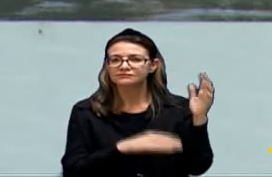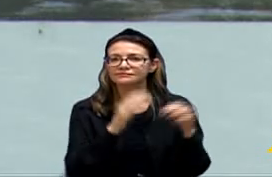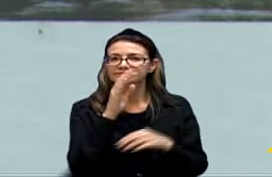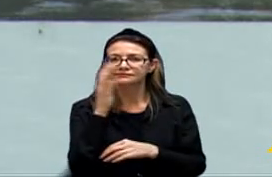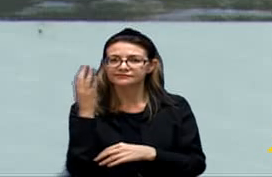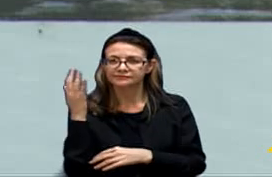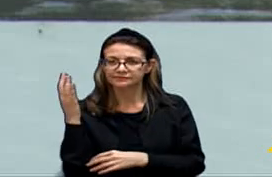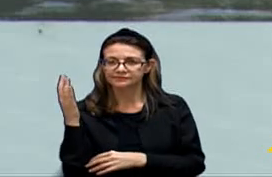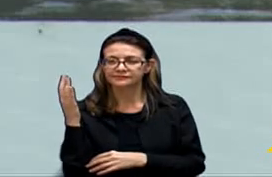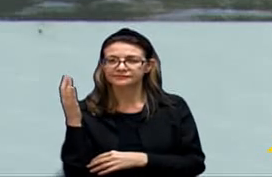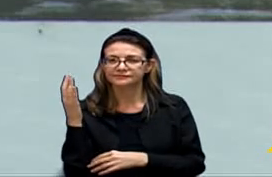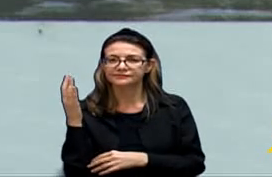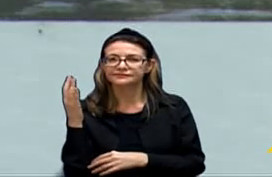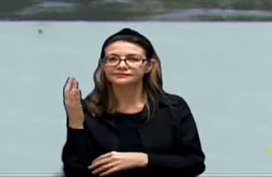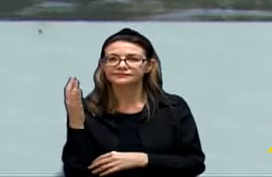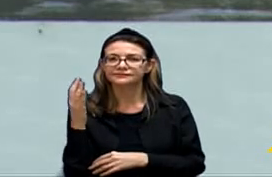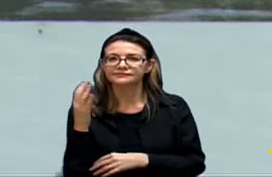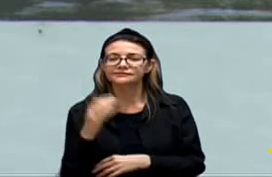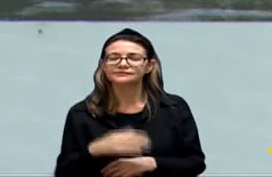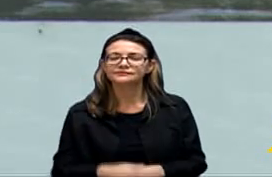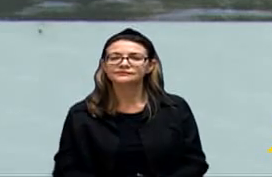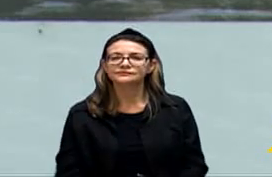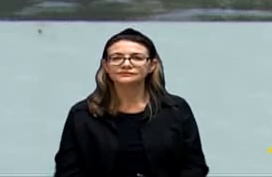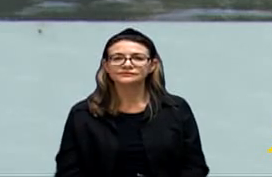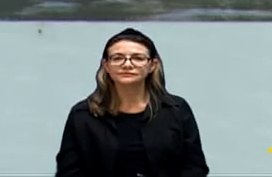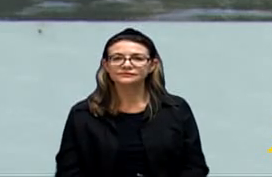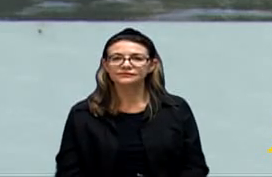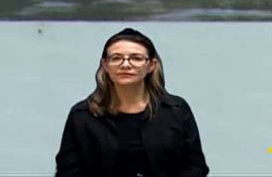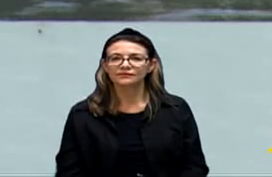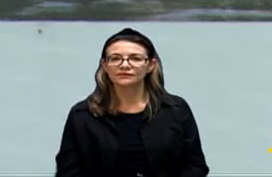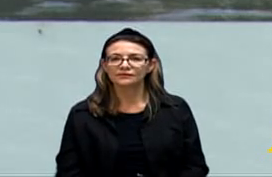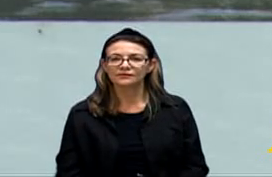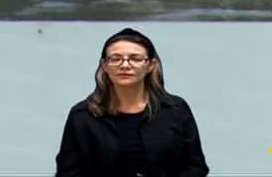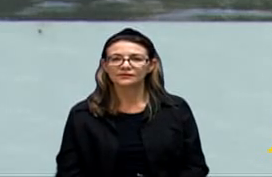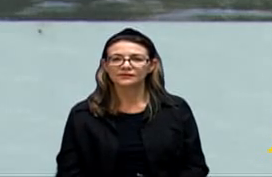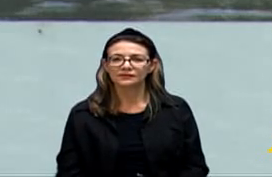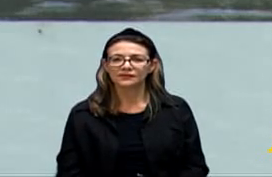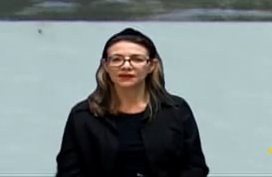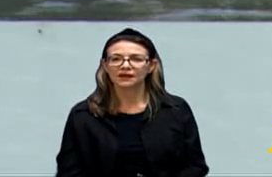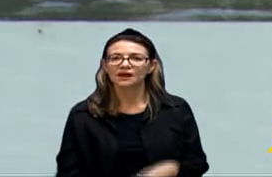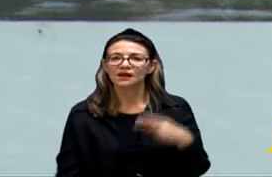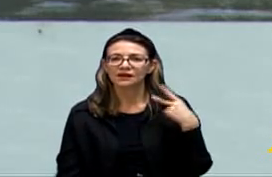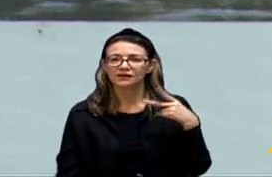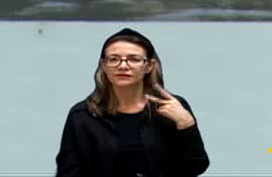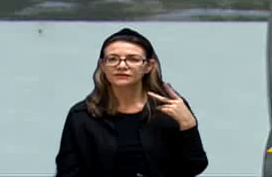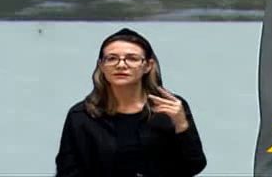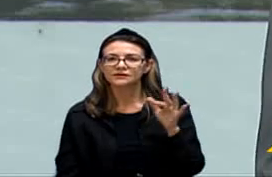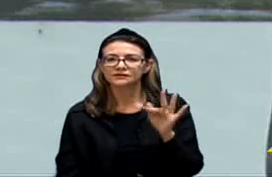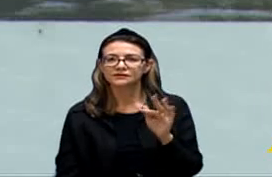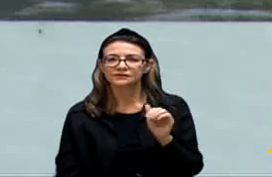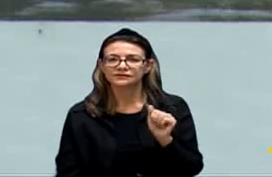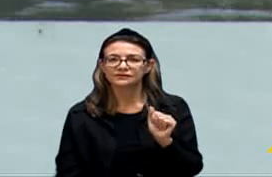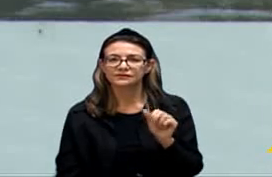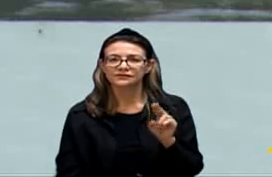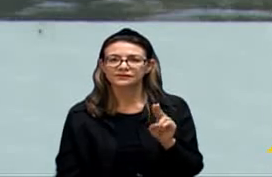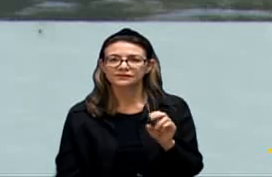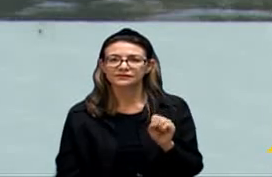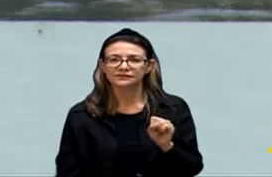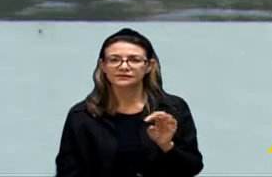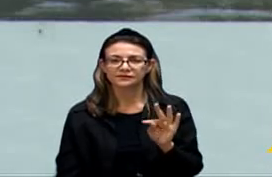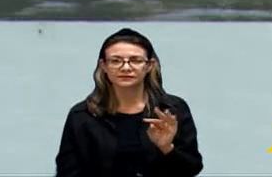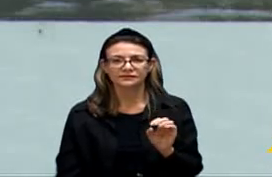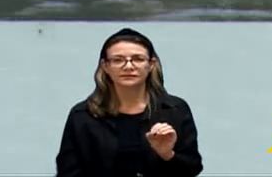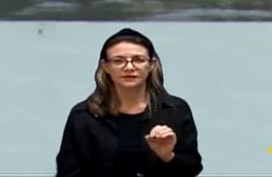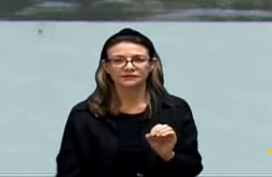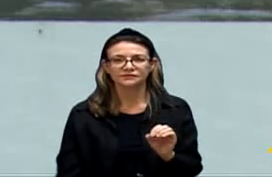por este vereador que vos fala é sim o vereador Fausto do podemos que é o